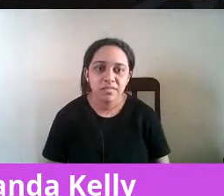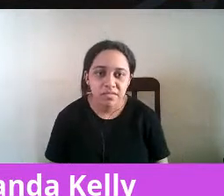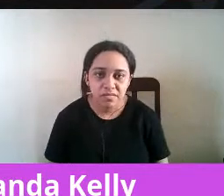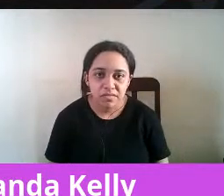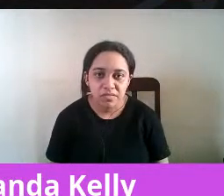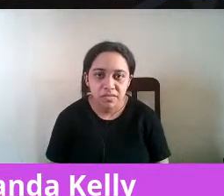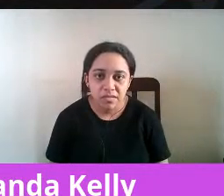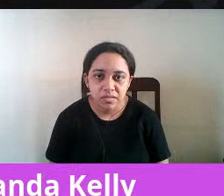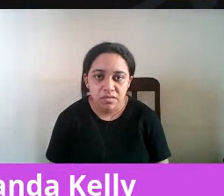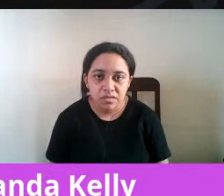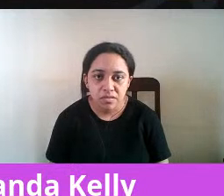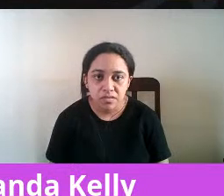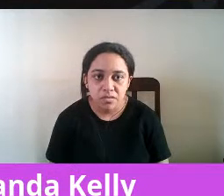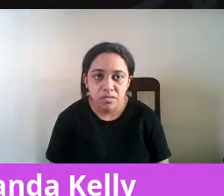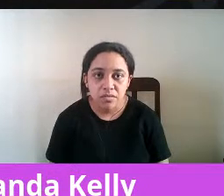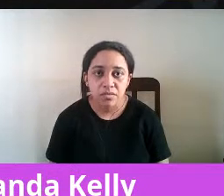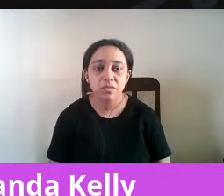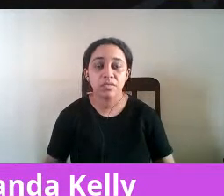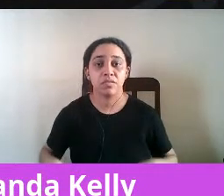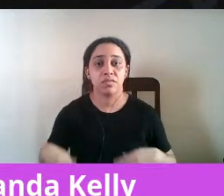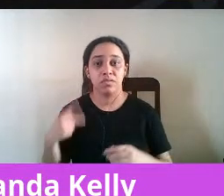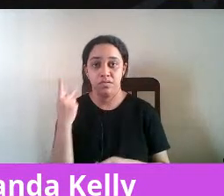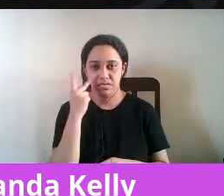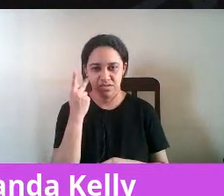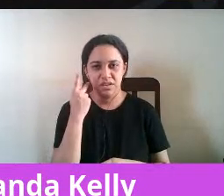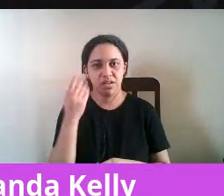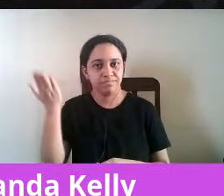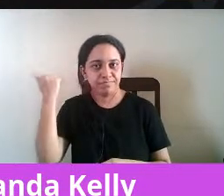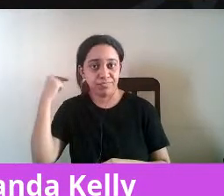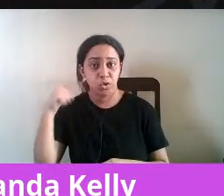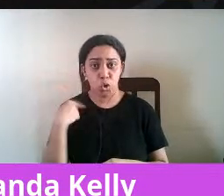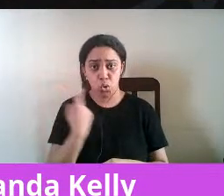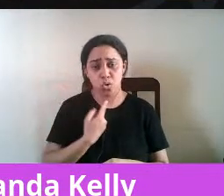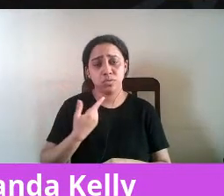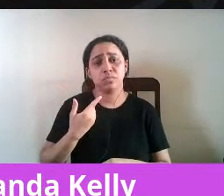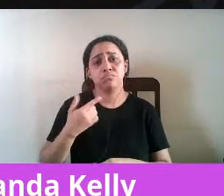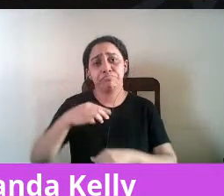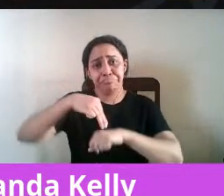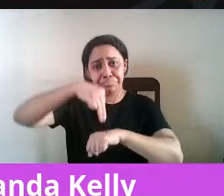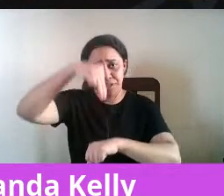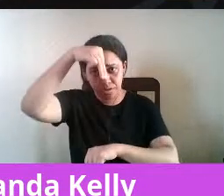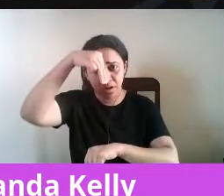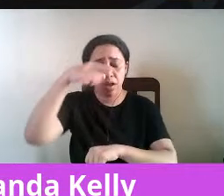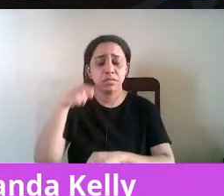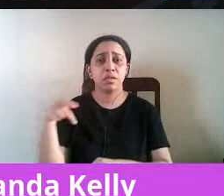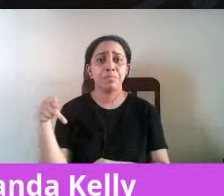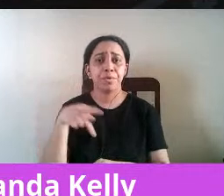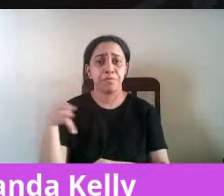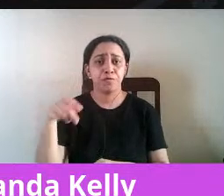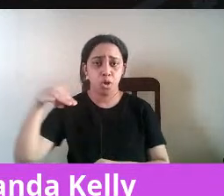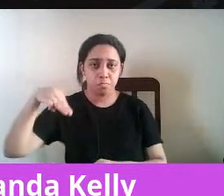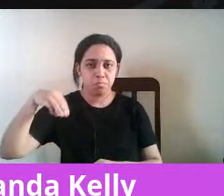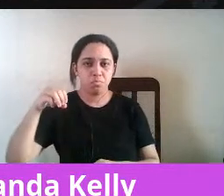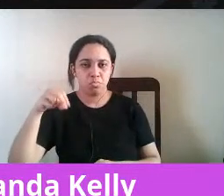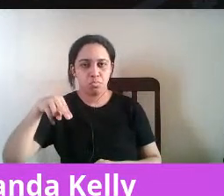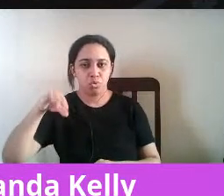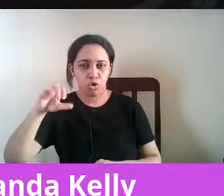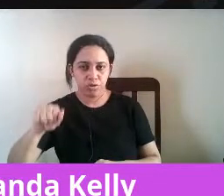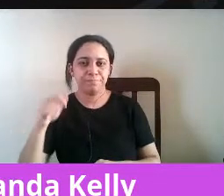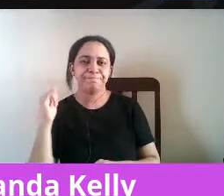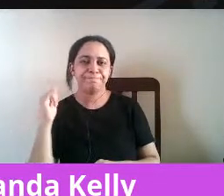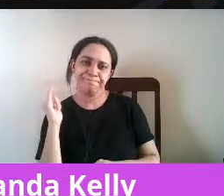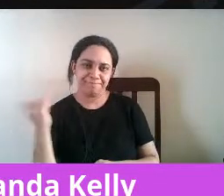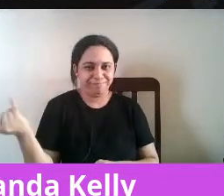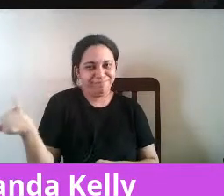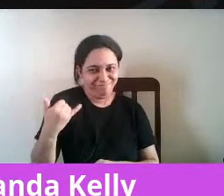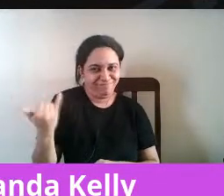No Ceará, quando a gente estava fazendo o mestrado, quando iniciamos, aí a professora Mônica foi contar uma história para nós